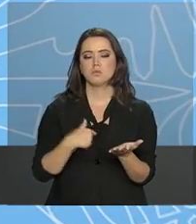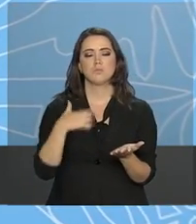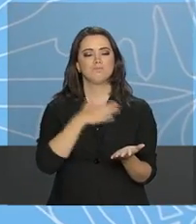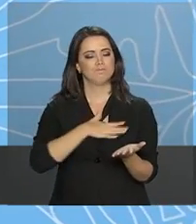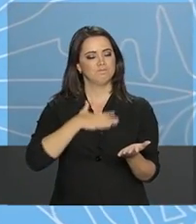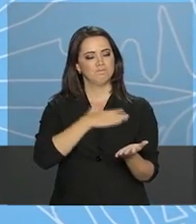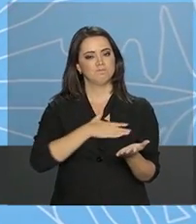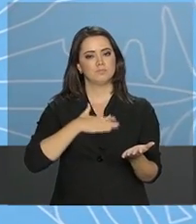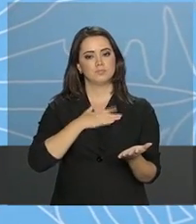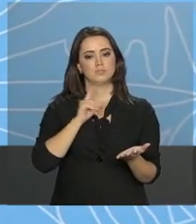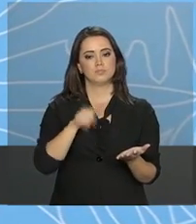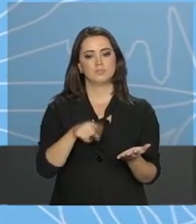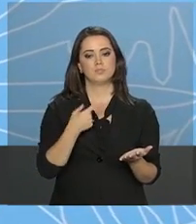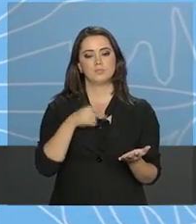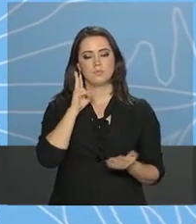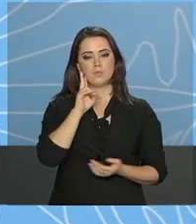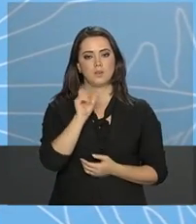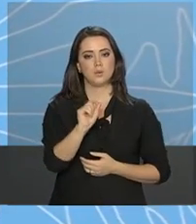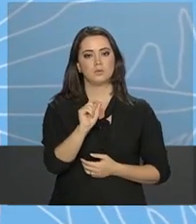prazer.